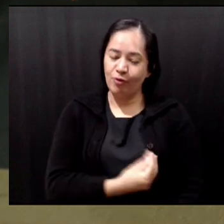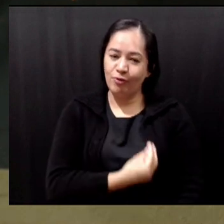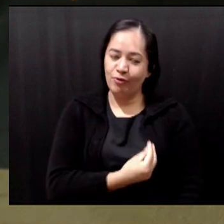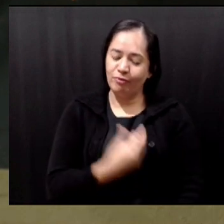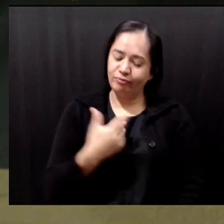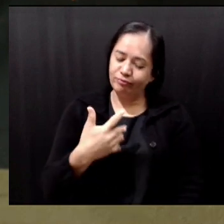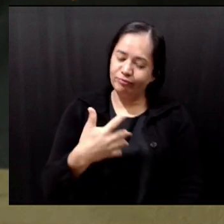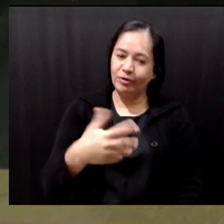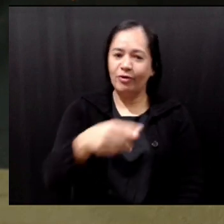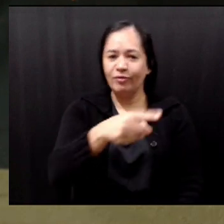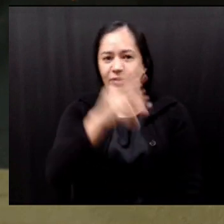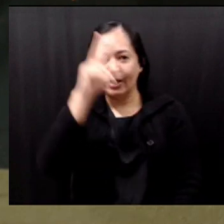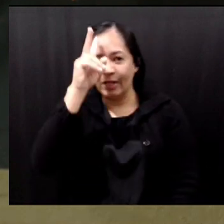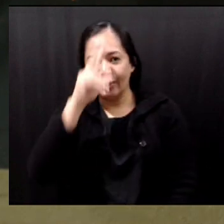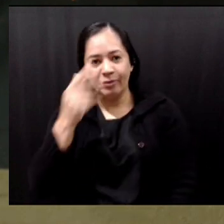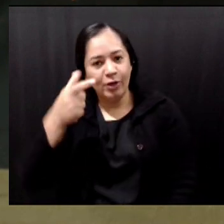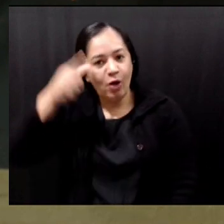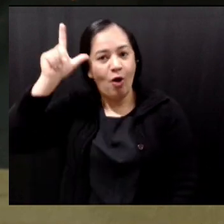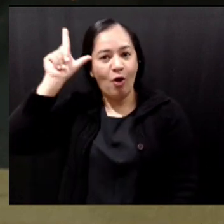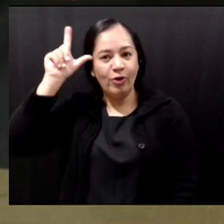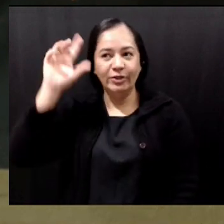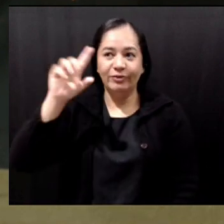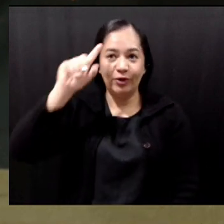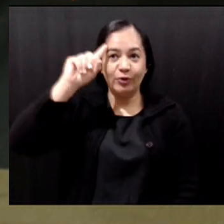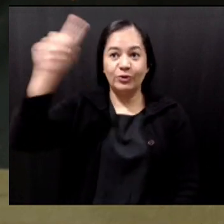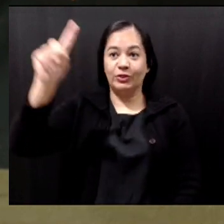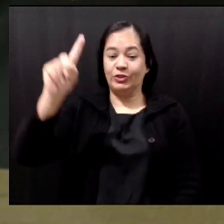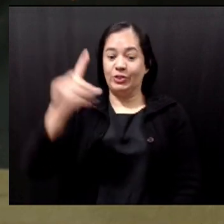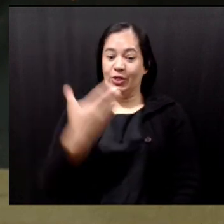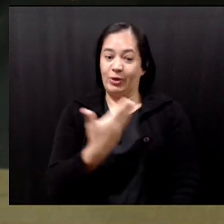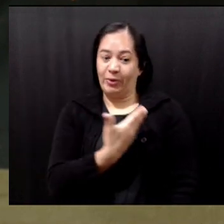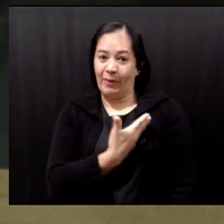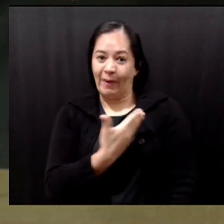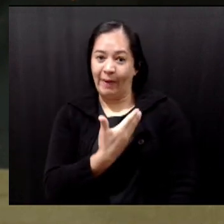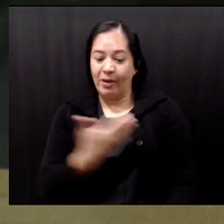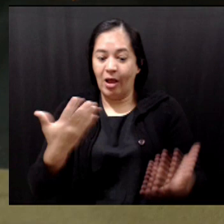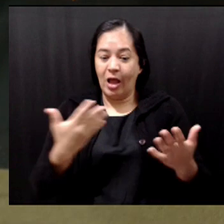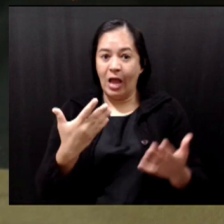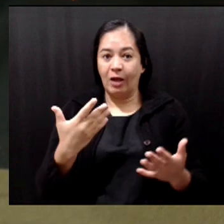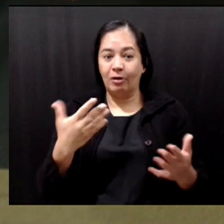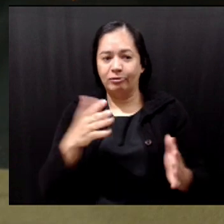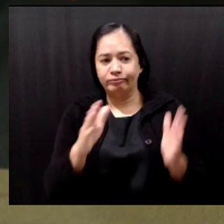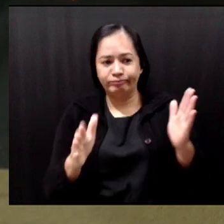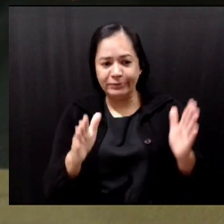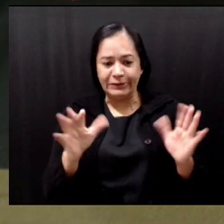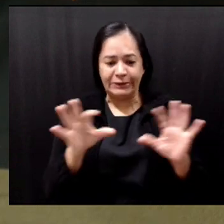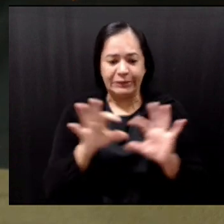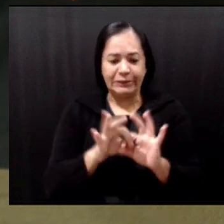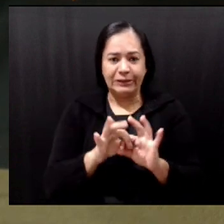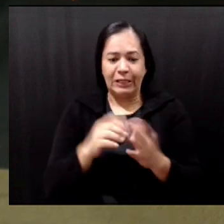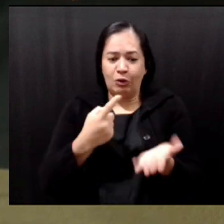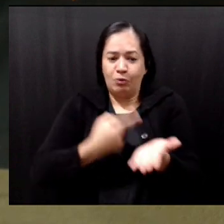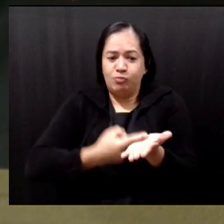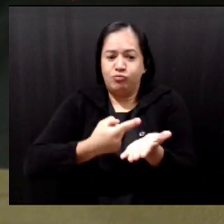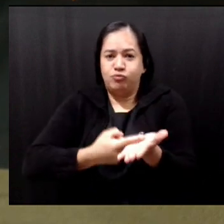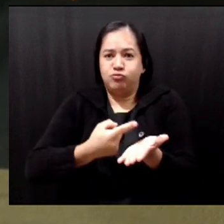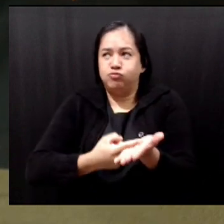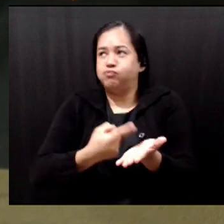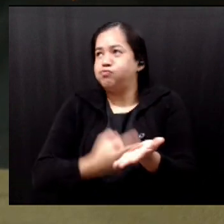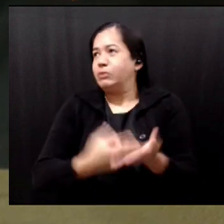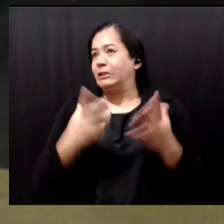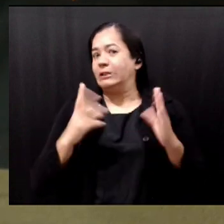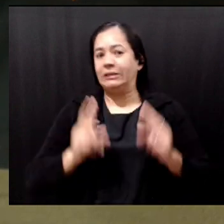foi Dia do Amigo? Então, em tempos de hiperconexão, com a agenda sempre cheia e a mente